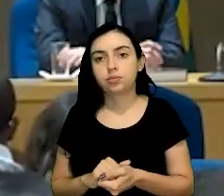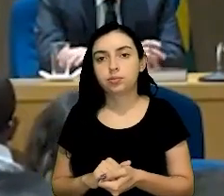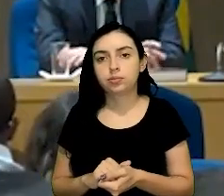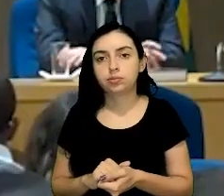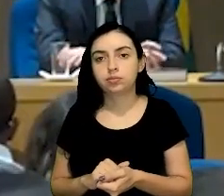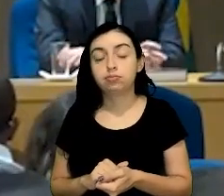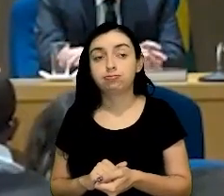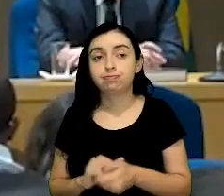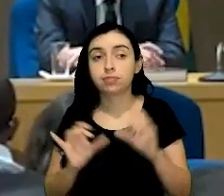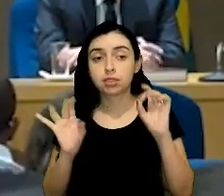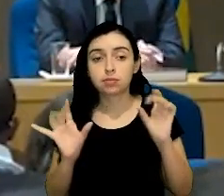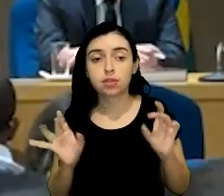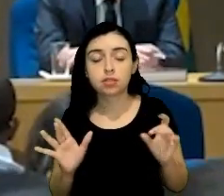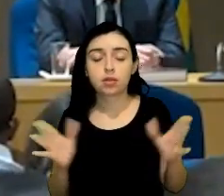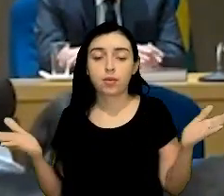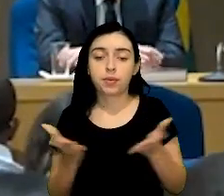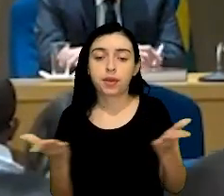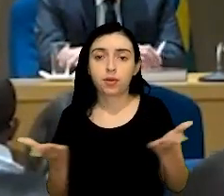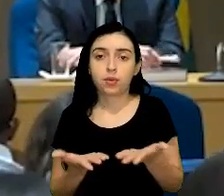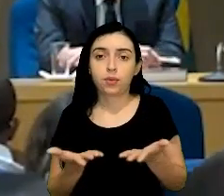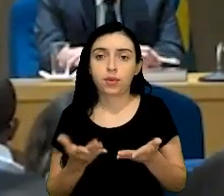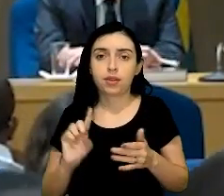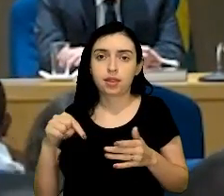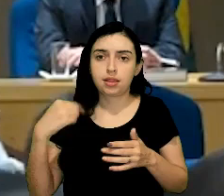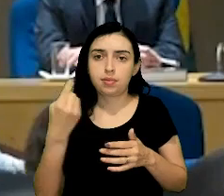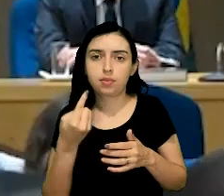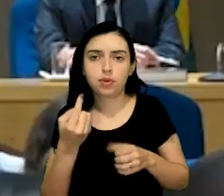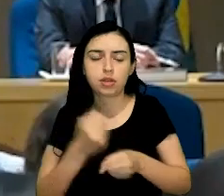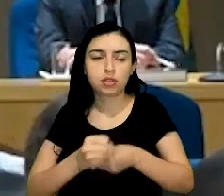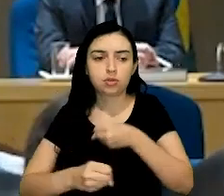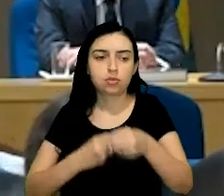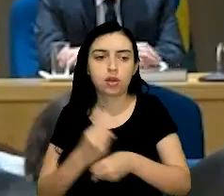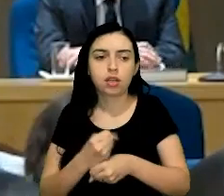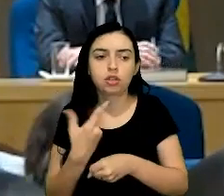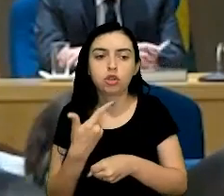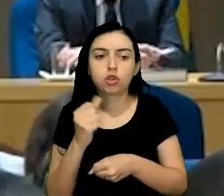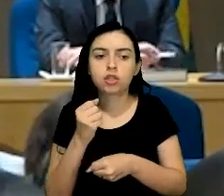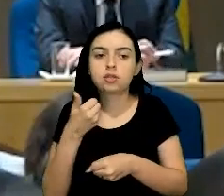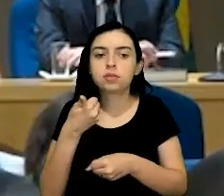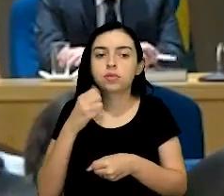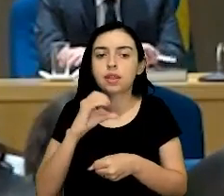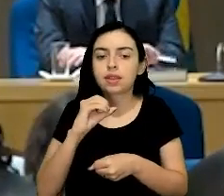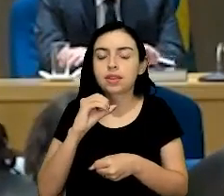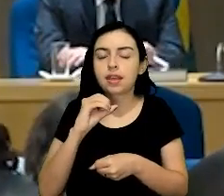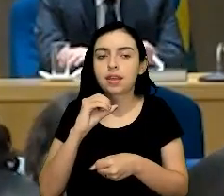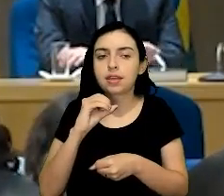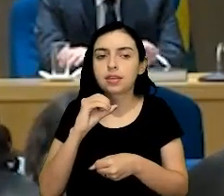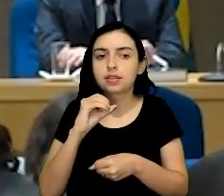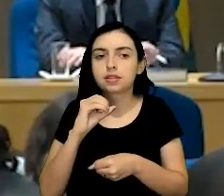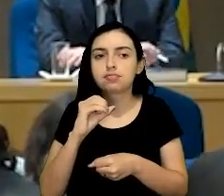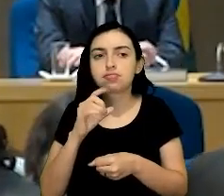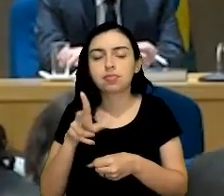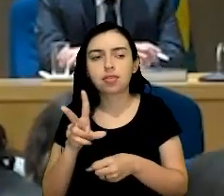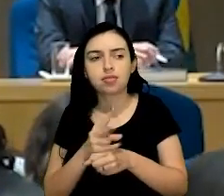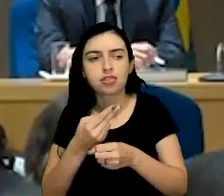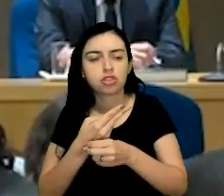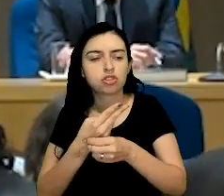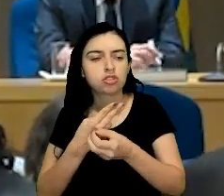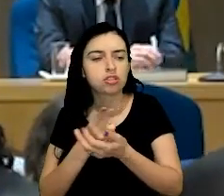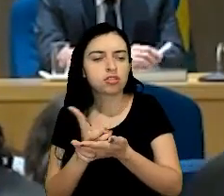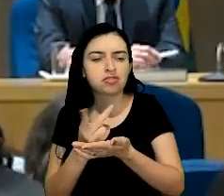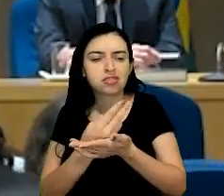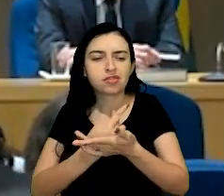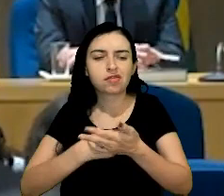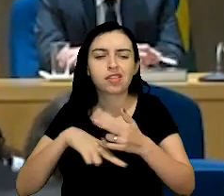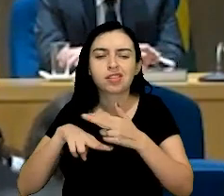nesse momento que, após os anos 2010, nós vamos assistir uma diversidade, uma heterogeneidade